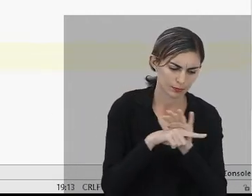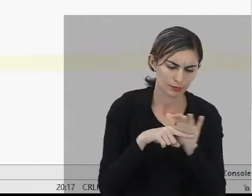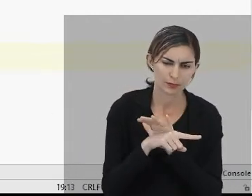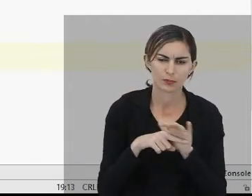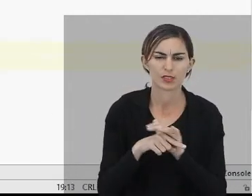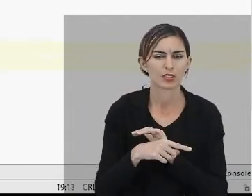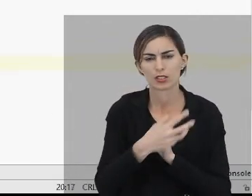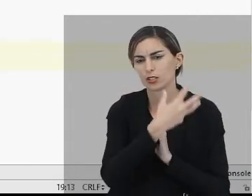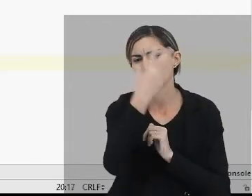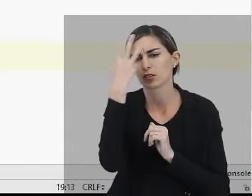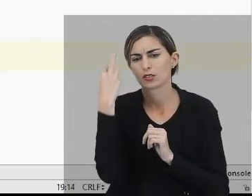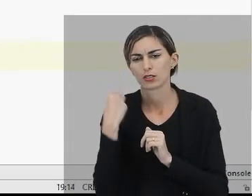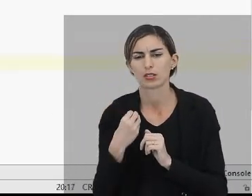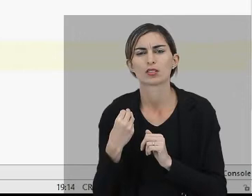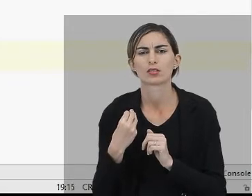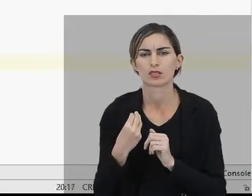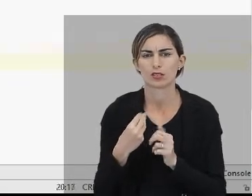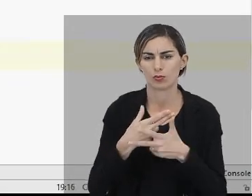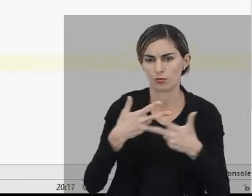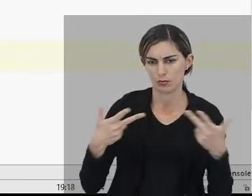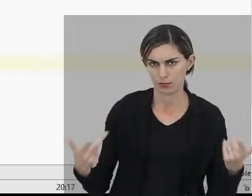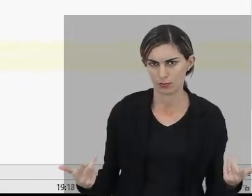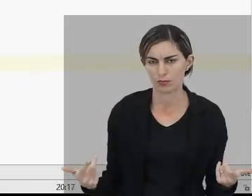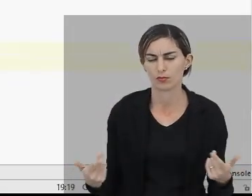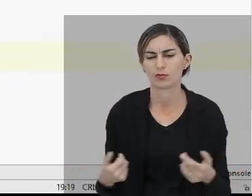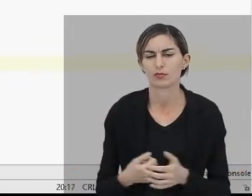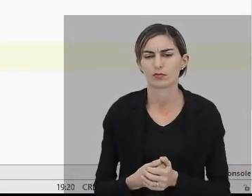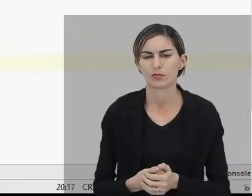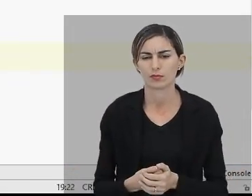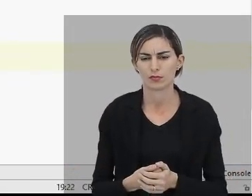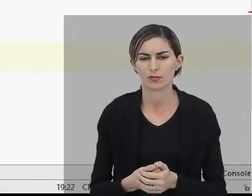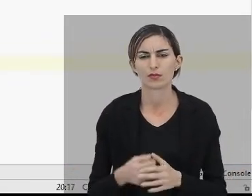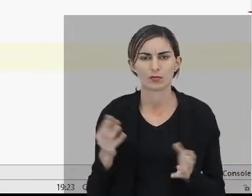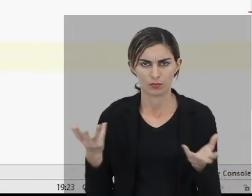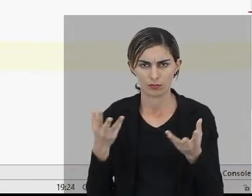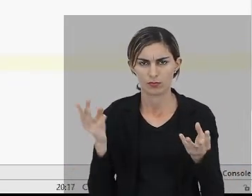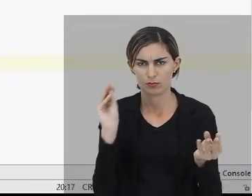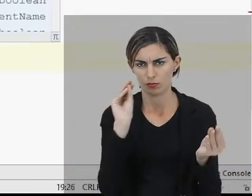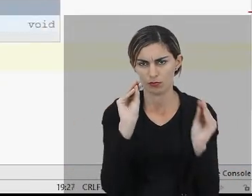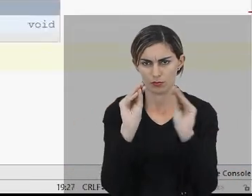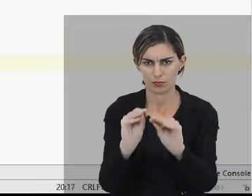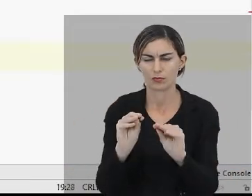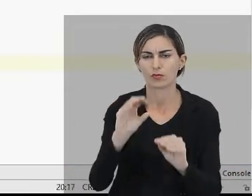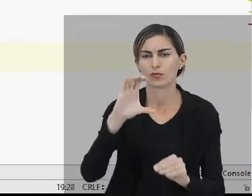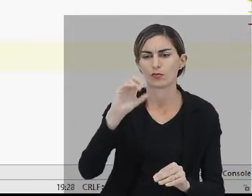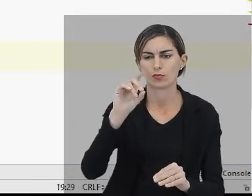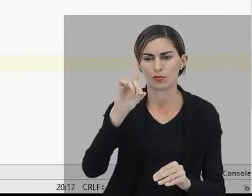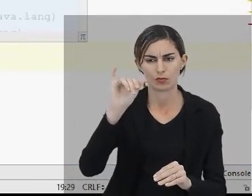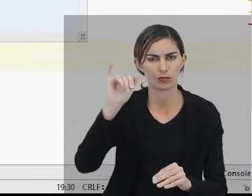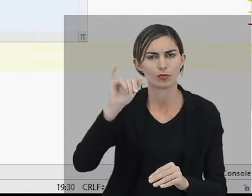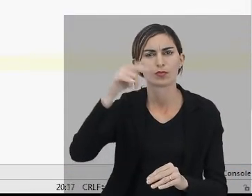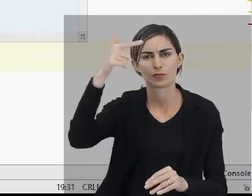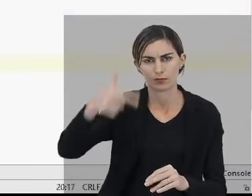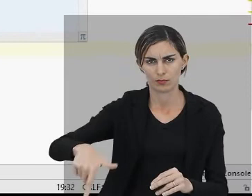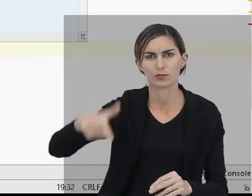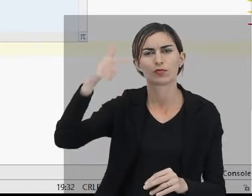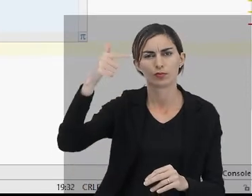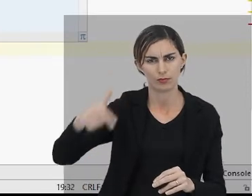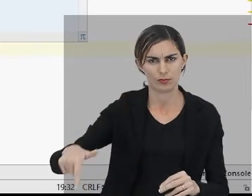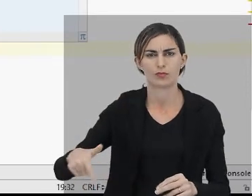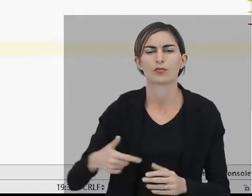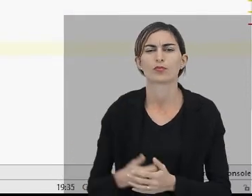verificar se não esqueceu de fazer o incremento. Eu vou colocar agora o código de repetição, aquilo que eu quero que